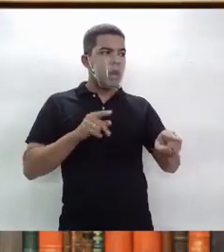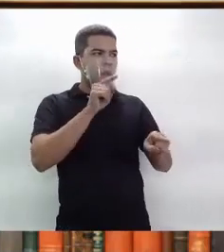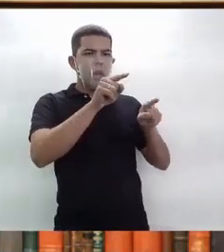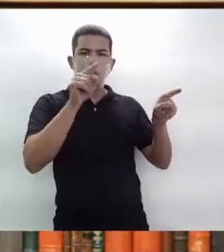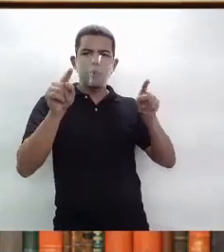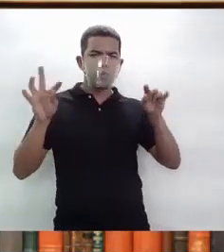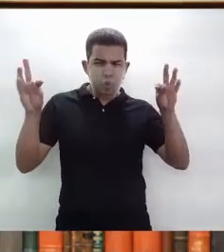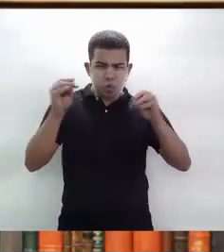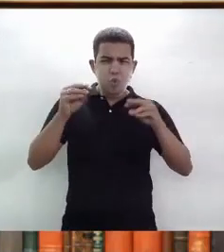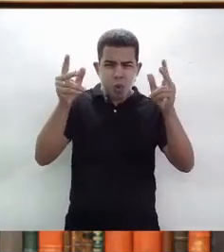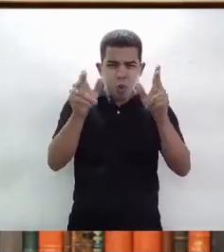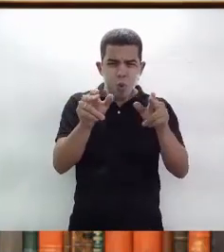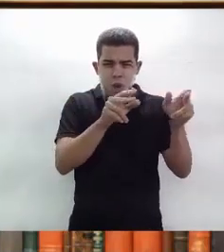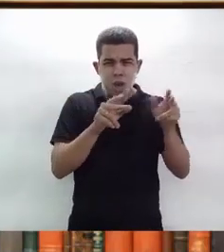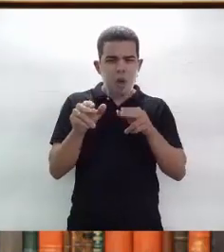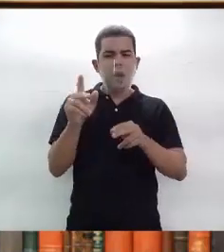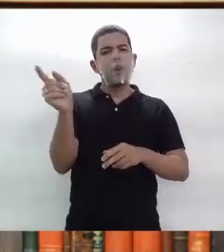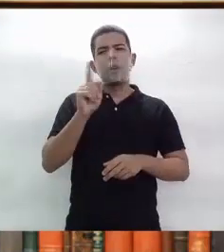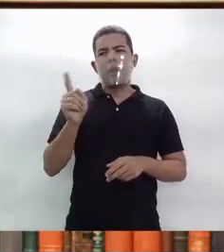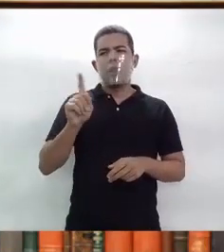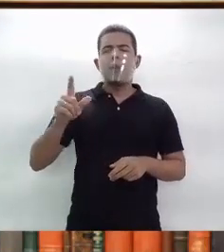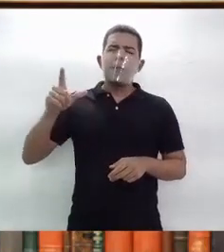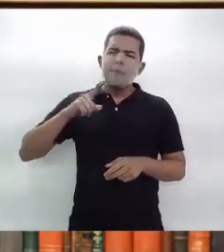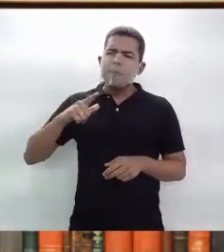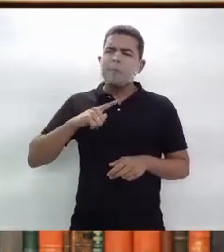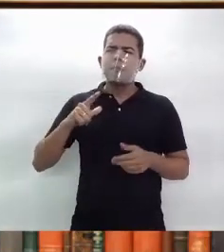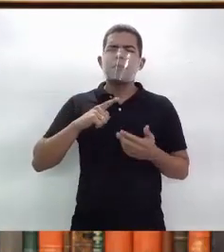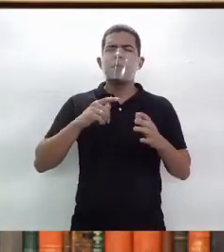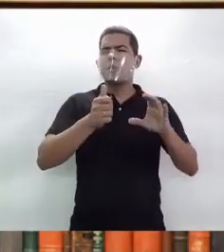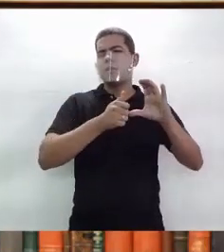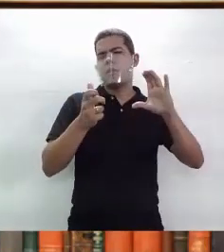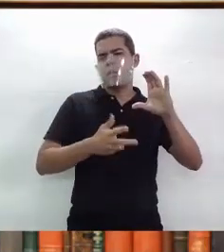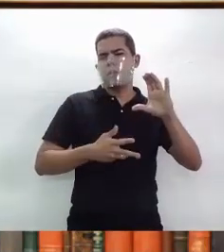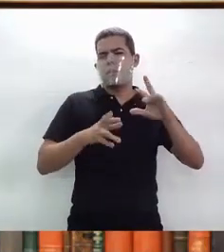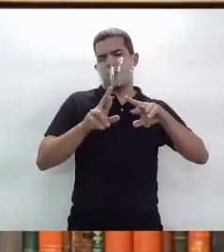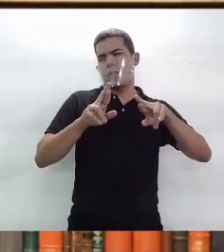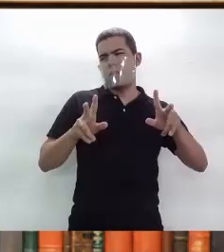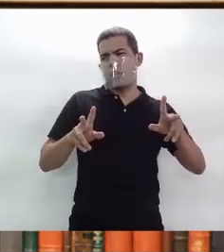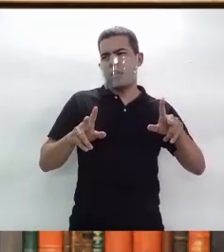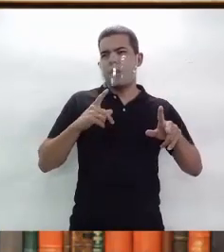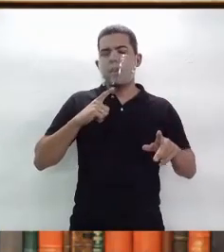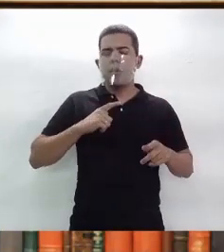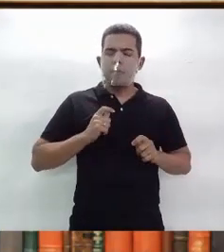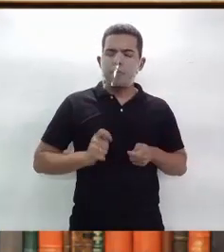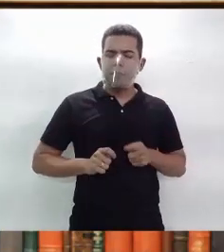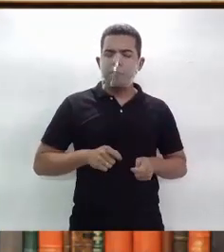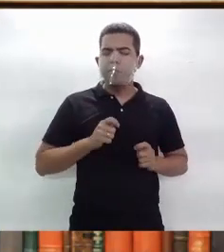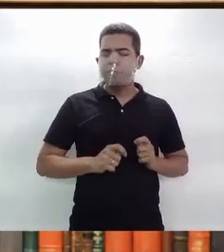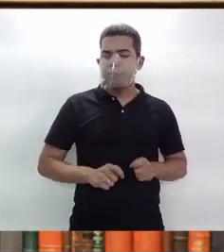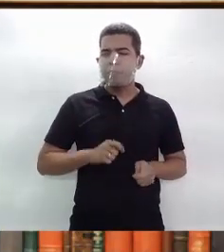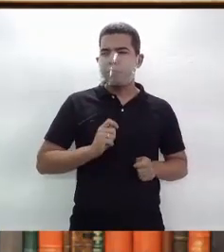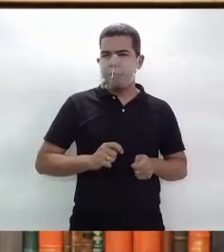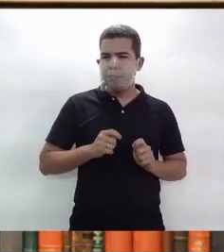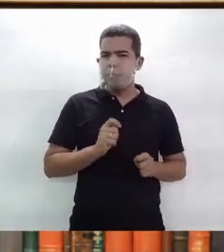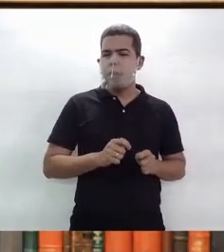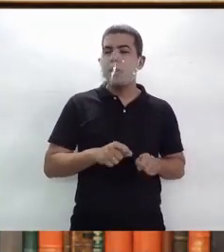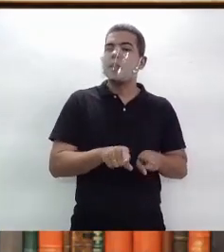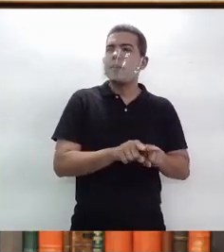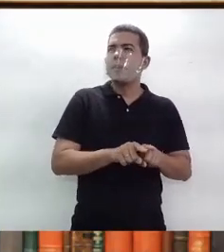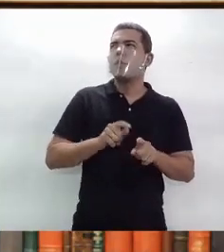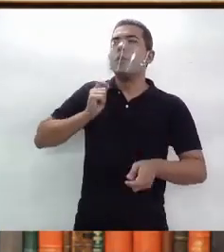O maracatu nação, geralmente, ele tem a característica de construir as suas músicas e construir os seus